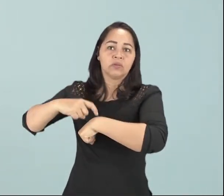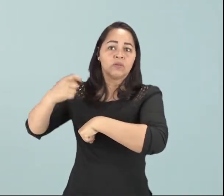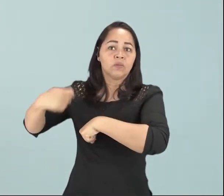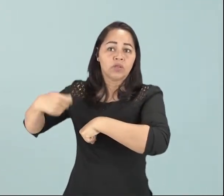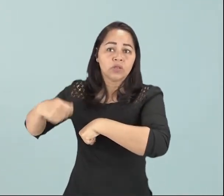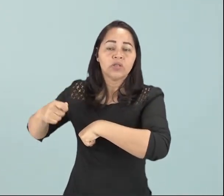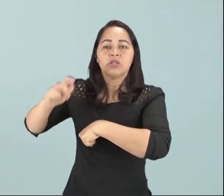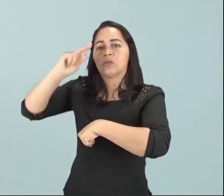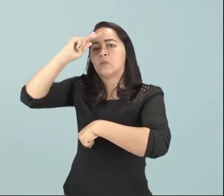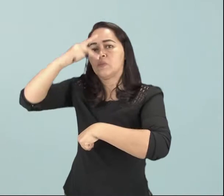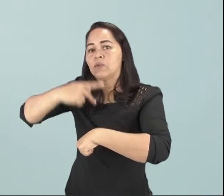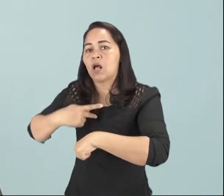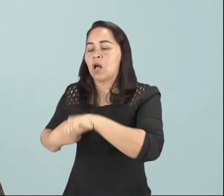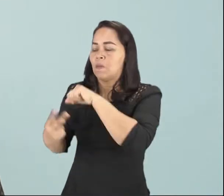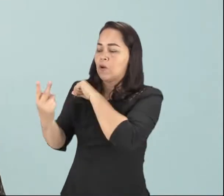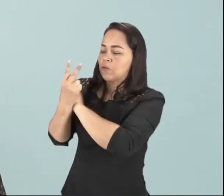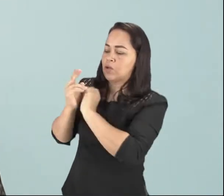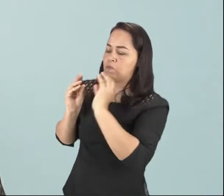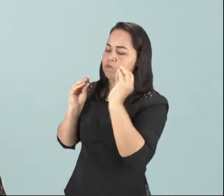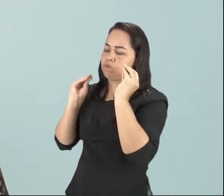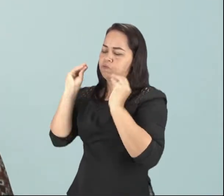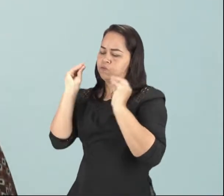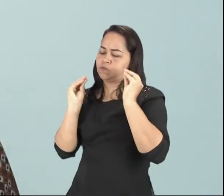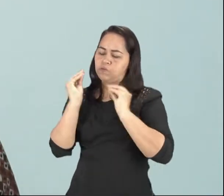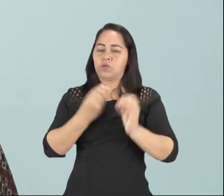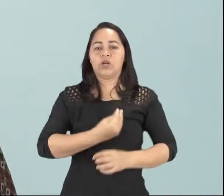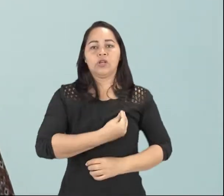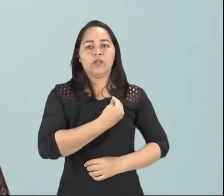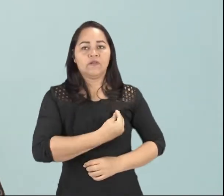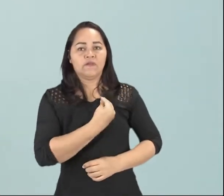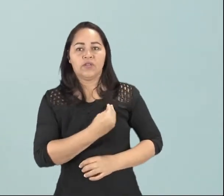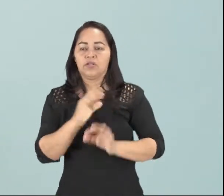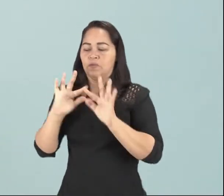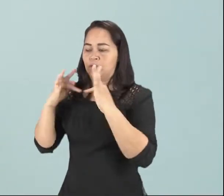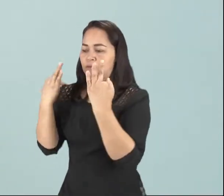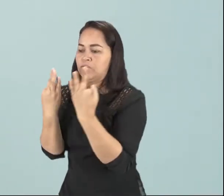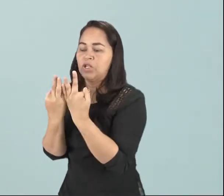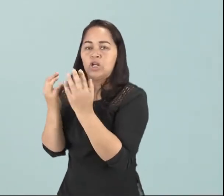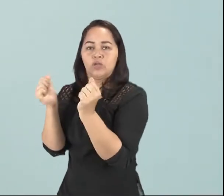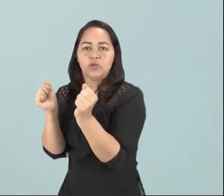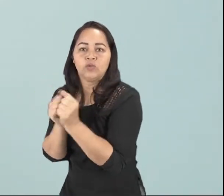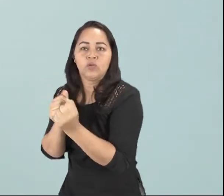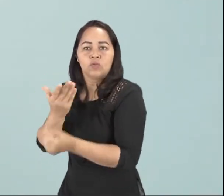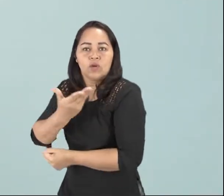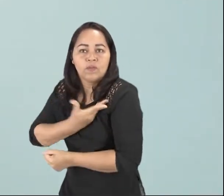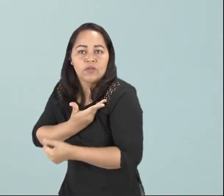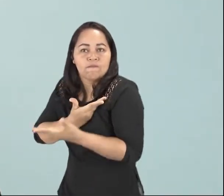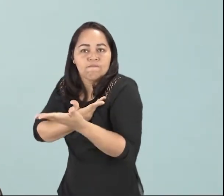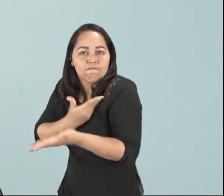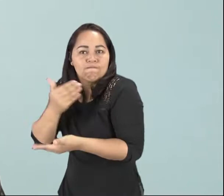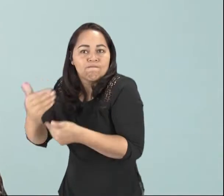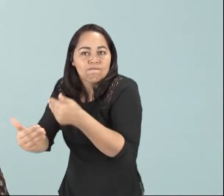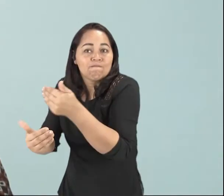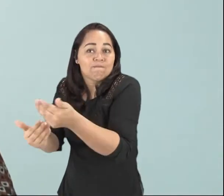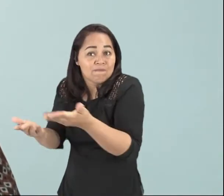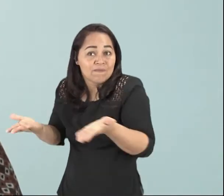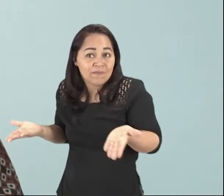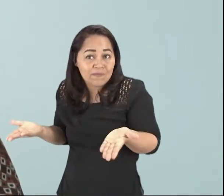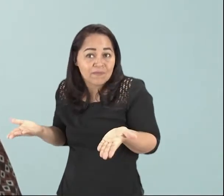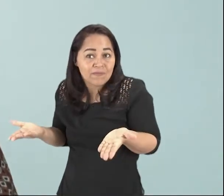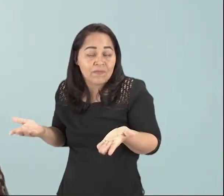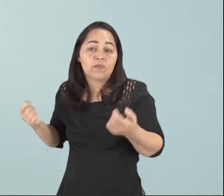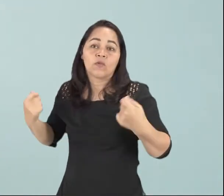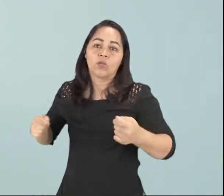Para cuidar dele mesmo, para cuidar da vida dele, para estar em família, para estar com amigos, porque nós devemos dividir nosso